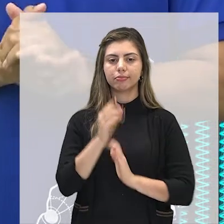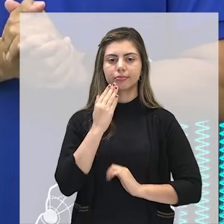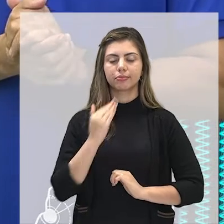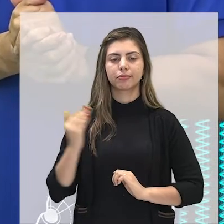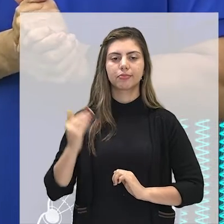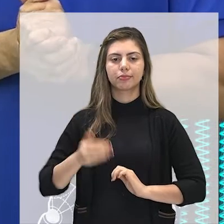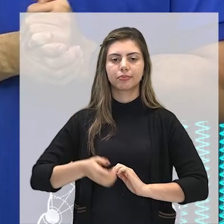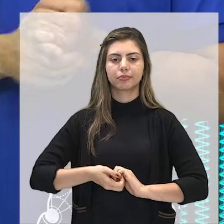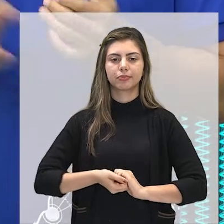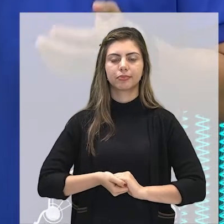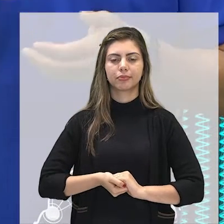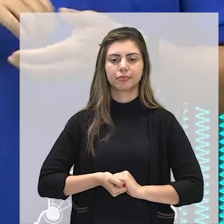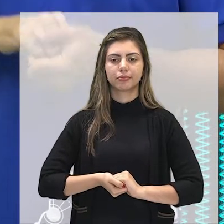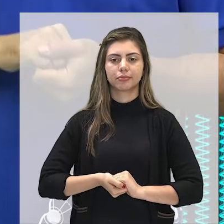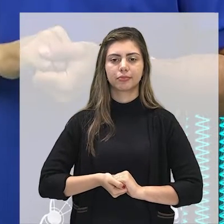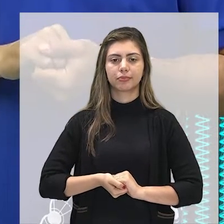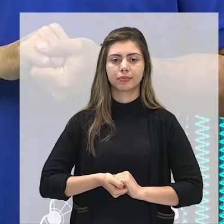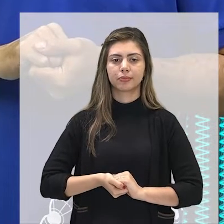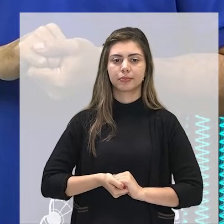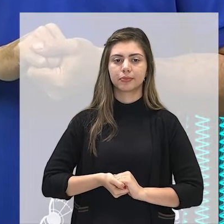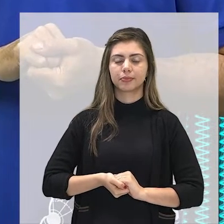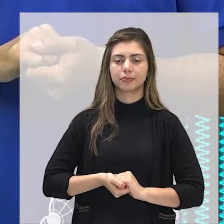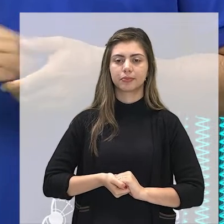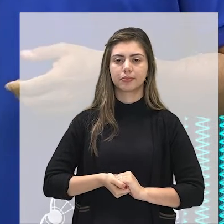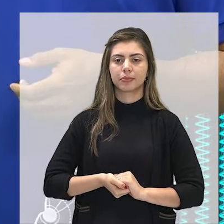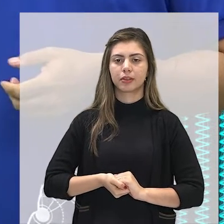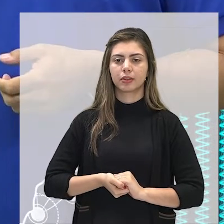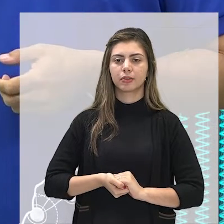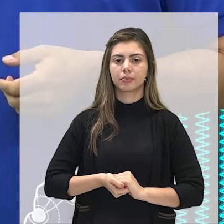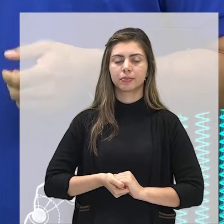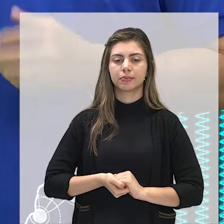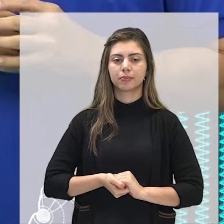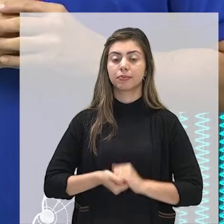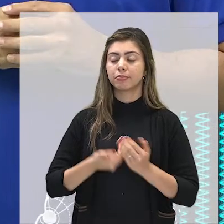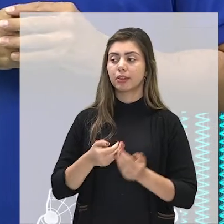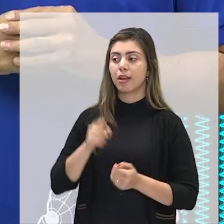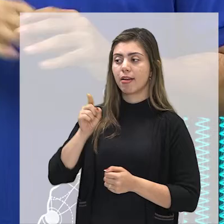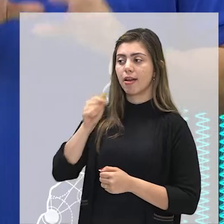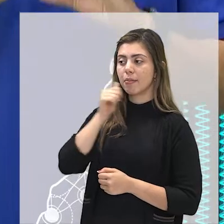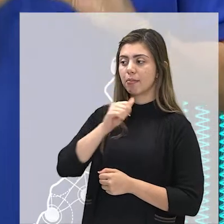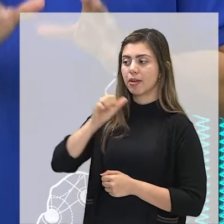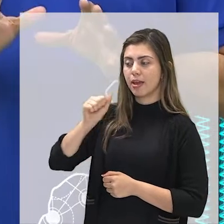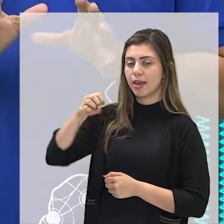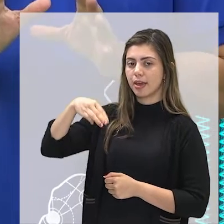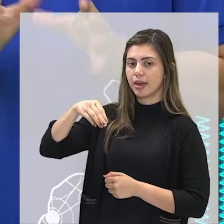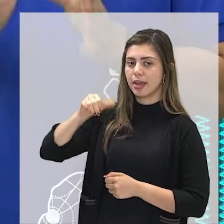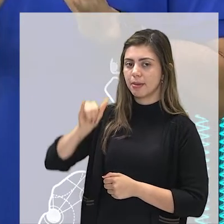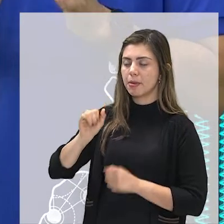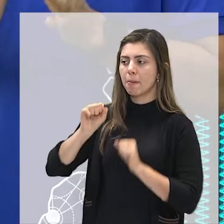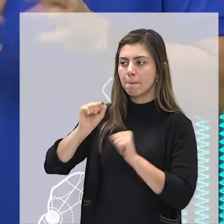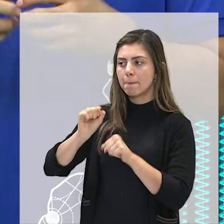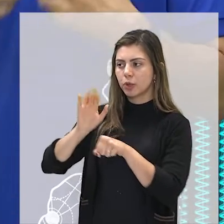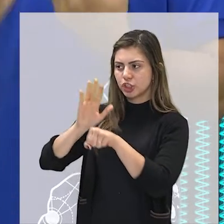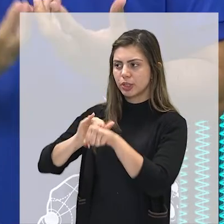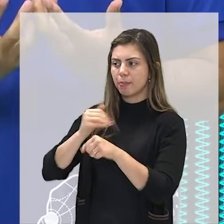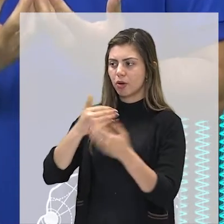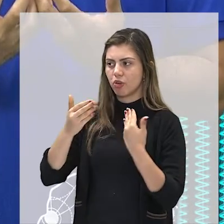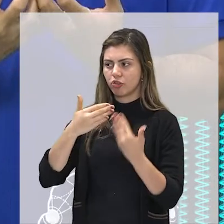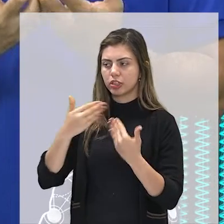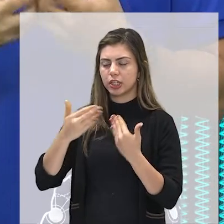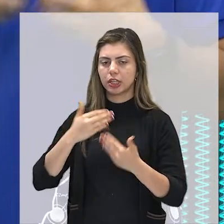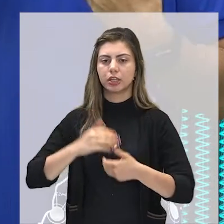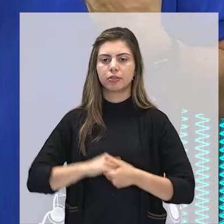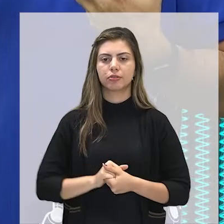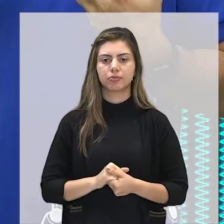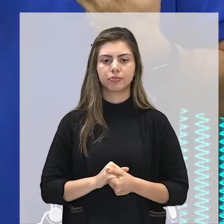can I speak to Amy? Eu posso falar com a Amy, por favor? Ainda que eu utilize o please, que dá uma ideia mesmo de educação, ele quebra,